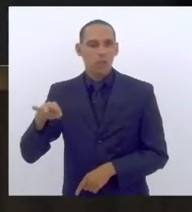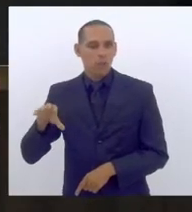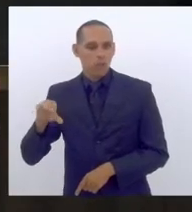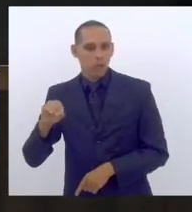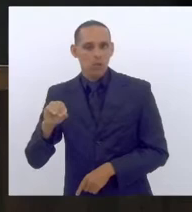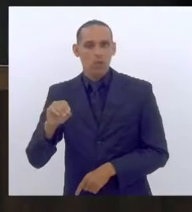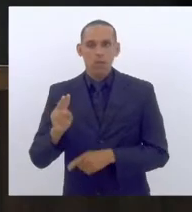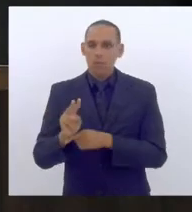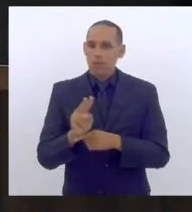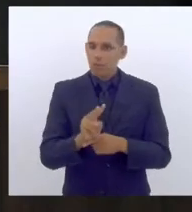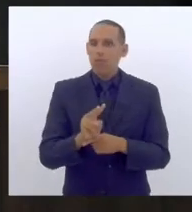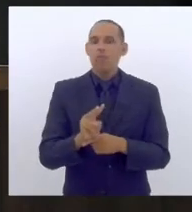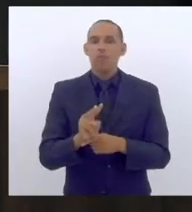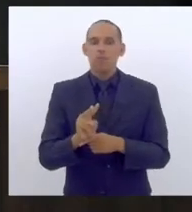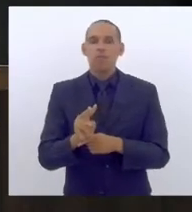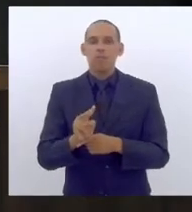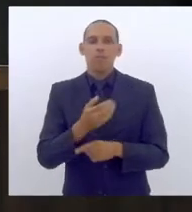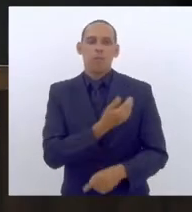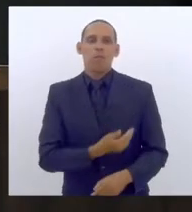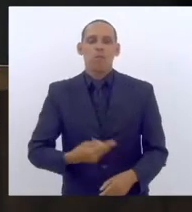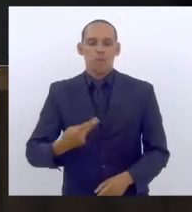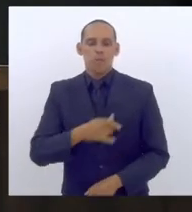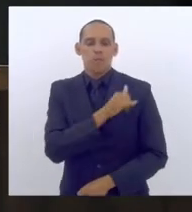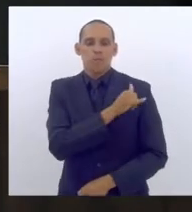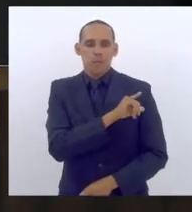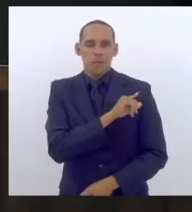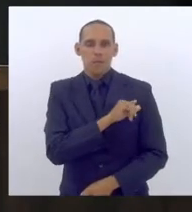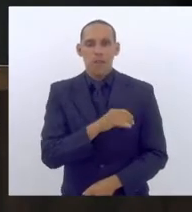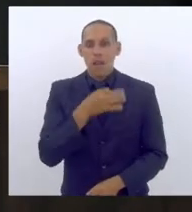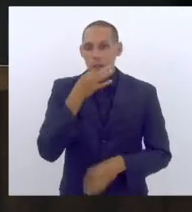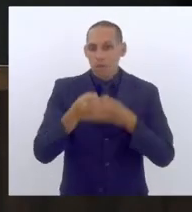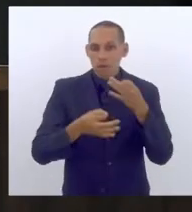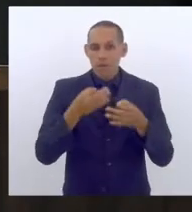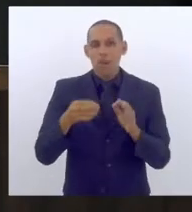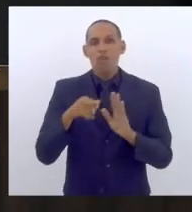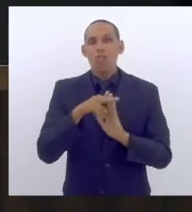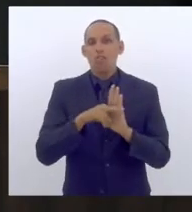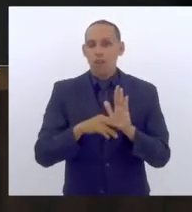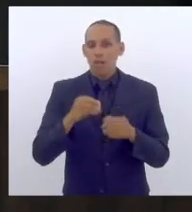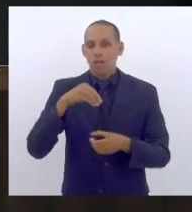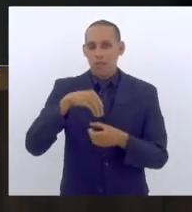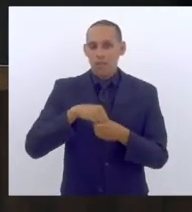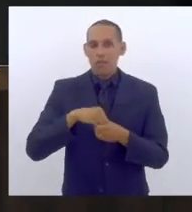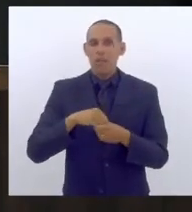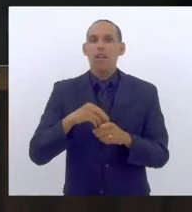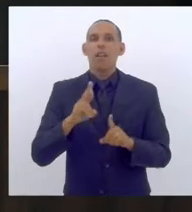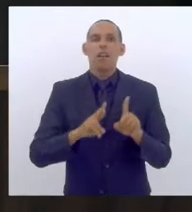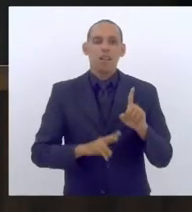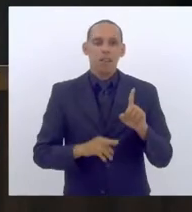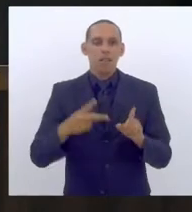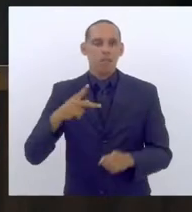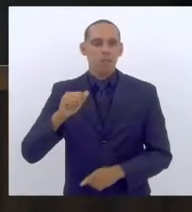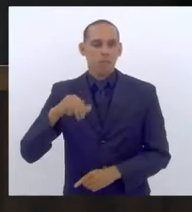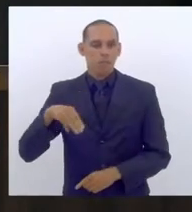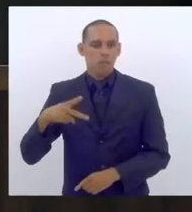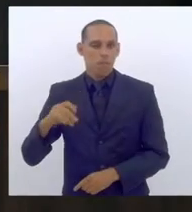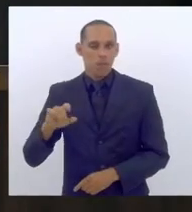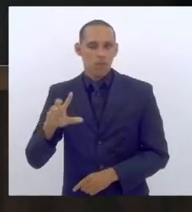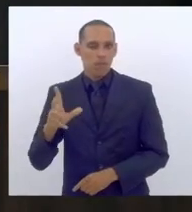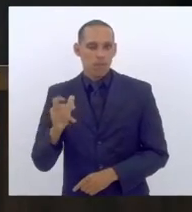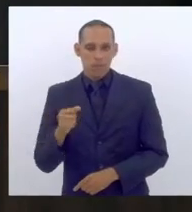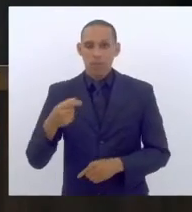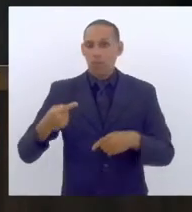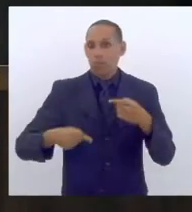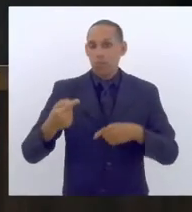Defensor Público do Estado do Rio de Janeiro parecida comissão de normas internas e proporções externas favorável relator Deputado Tiago Pampulha em